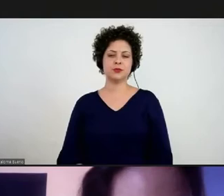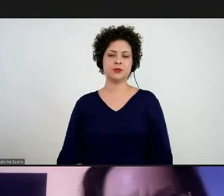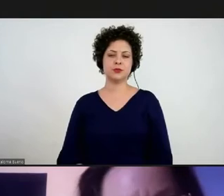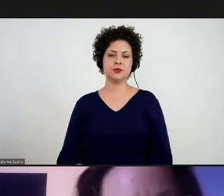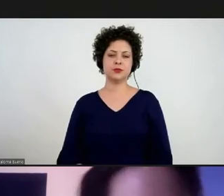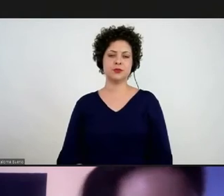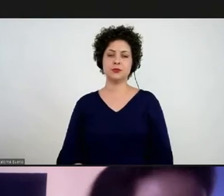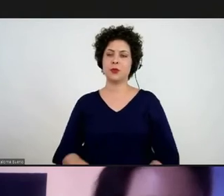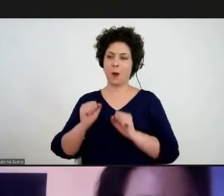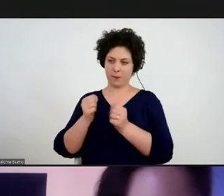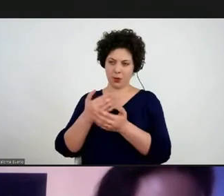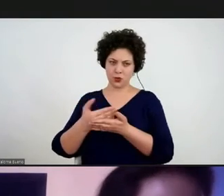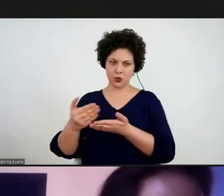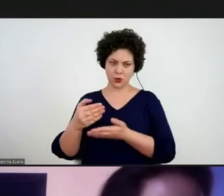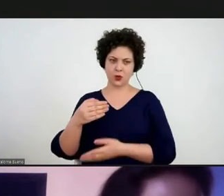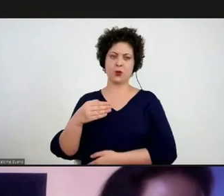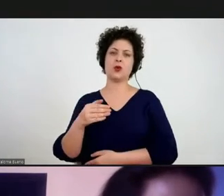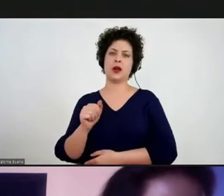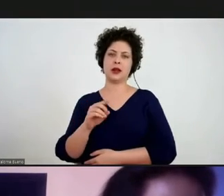Posso começar, Moema, se você quiser.